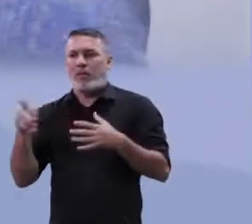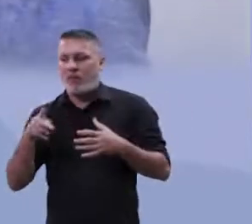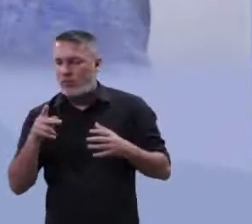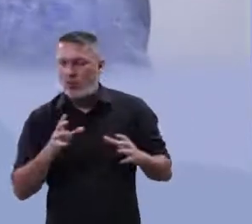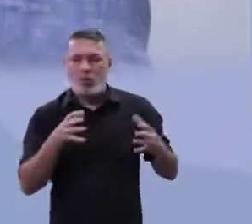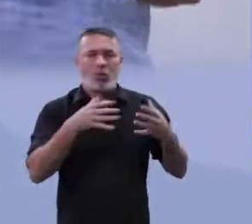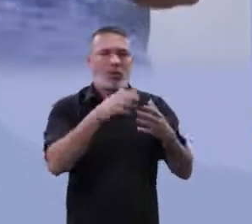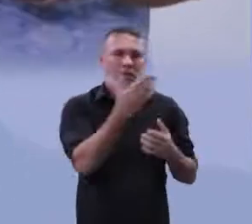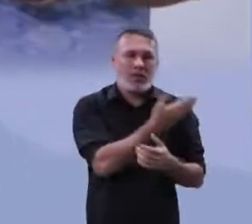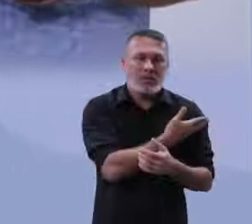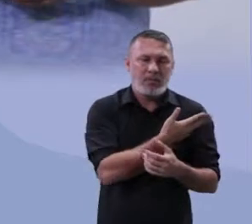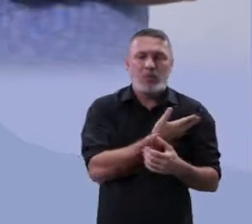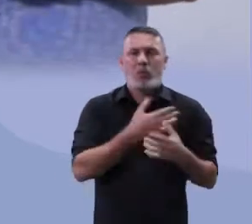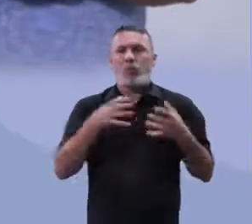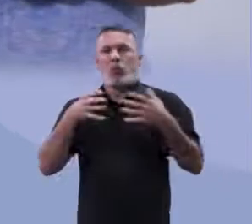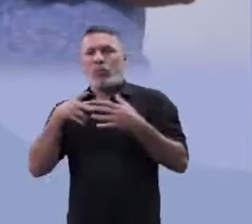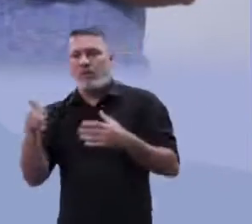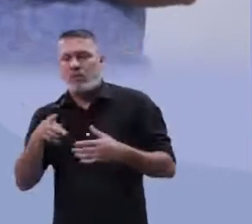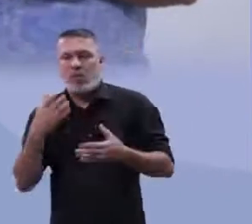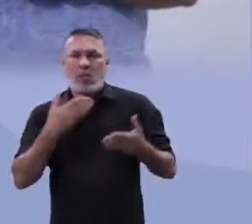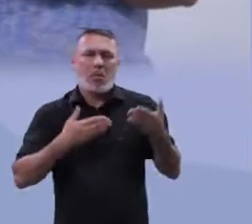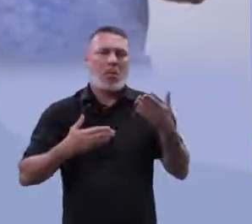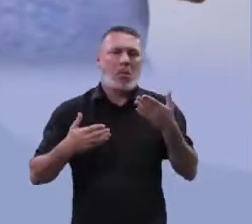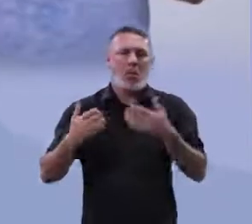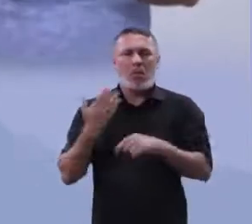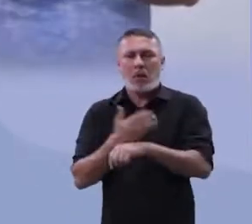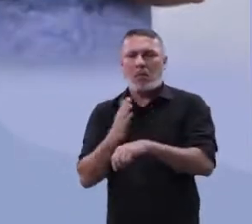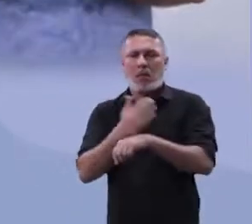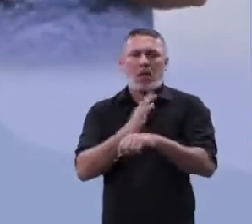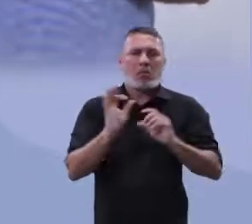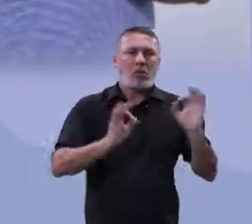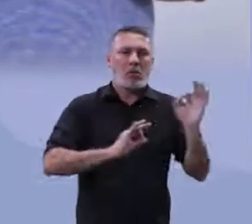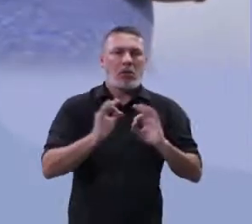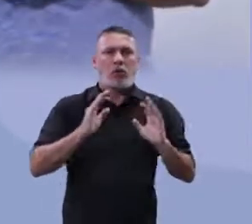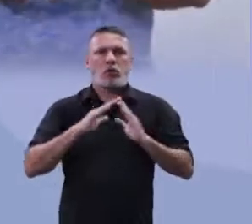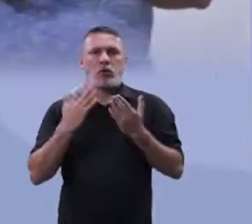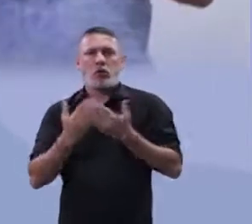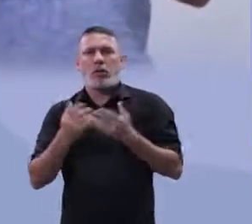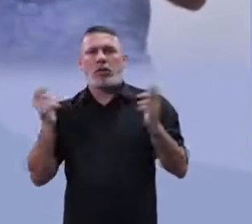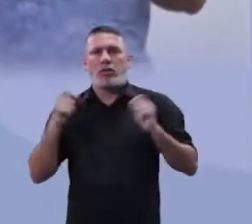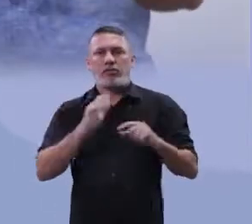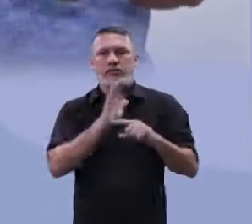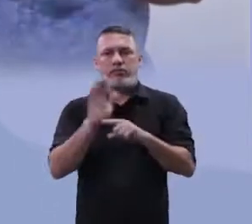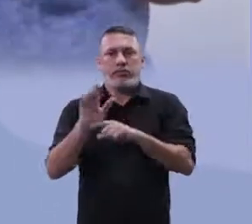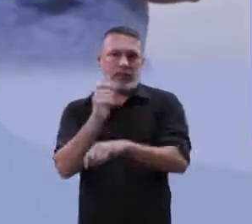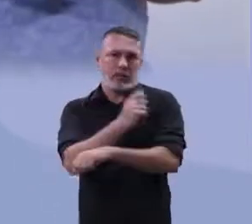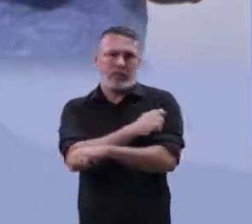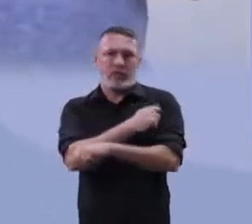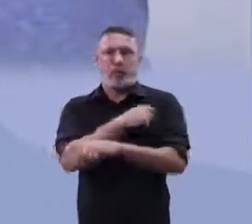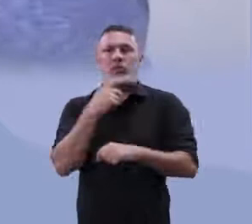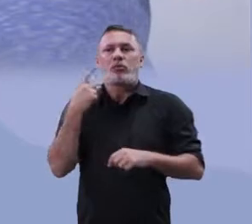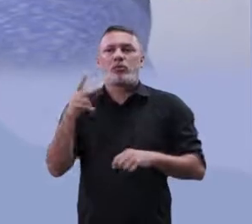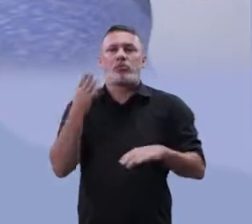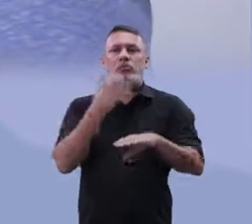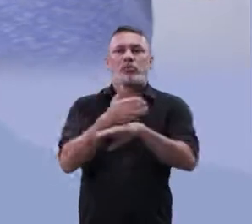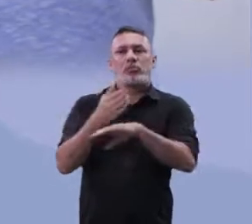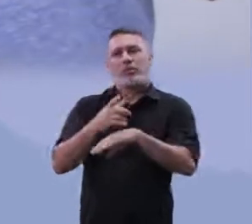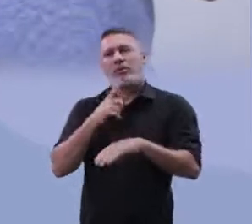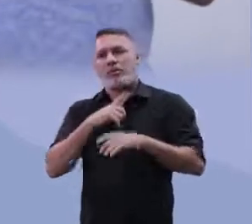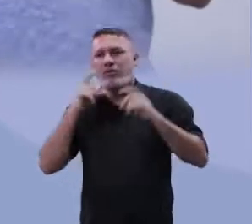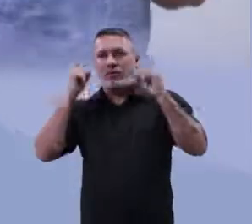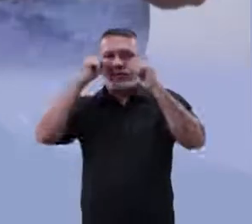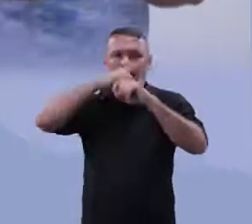né? Ele estabelece ali um preparo aos alunos, um preparo à escola para atender esse aluno com as suas,